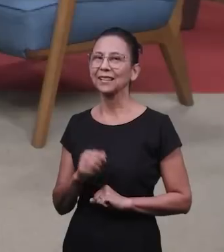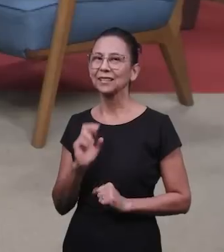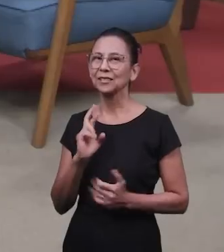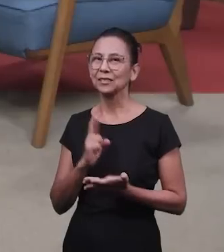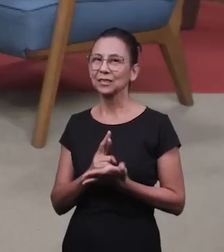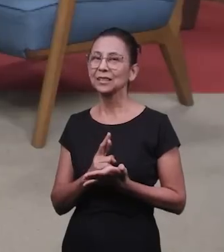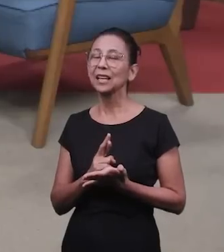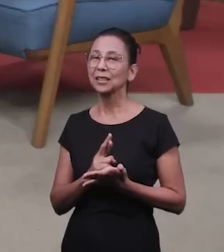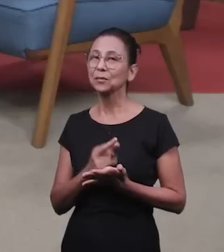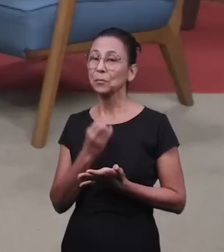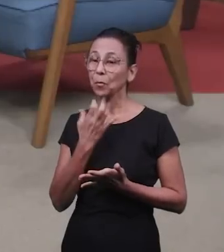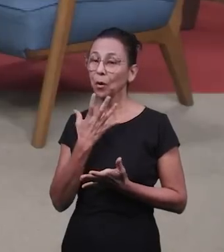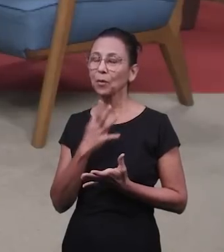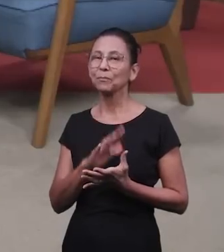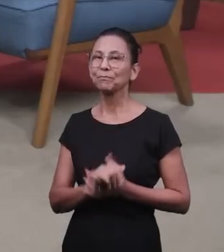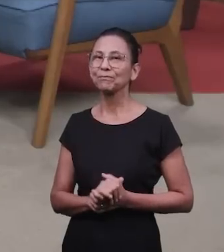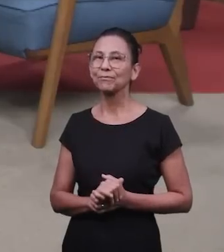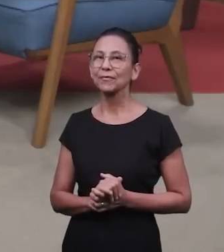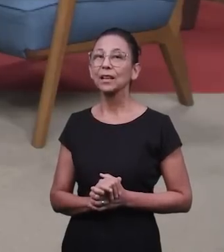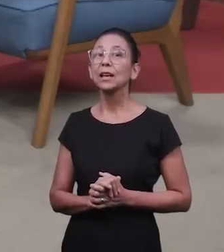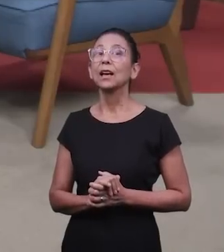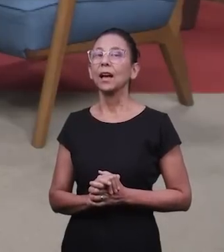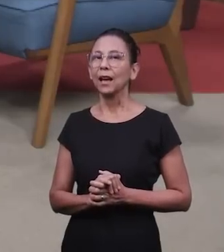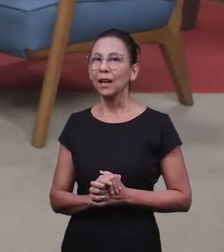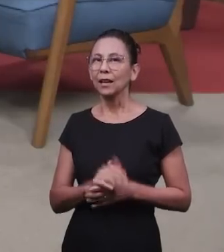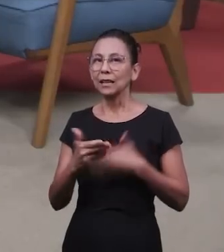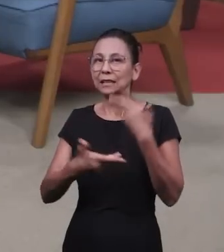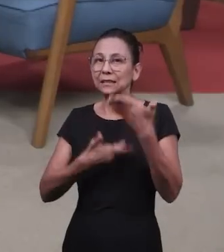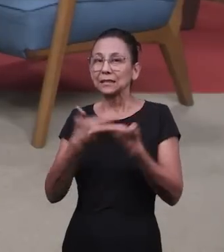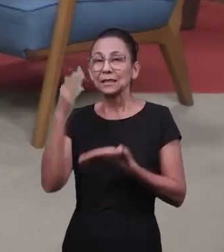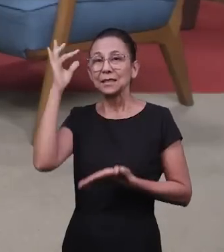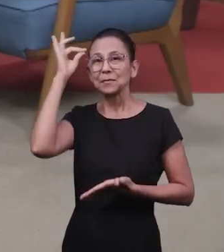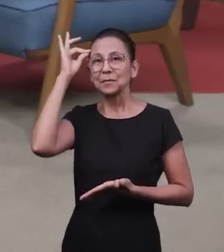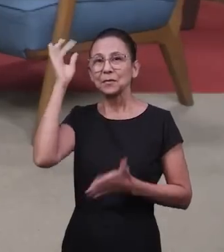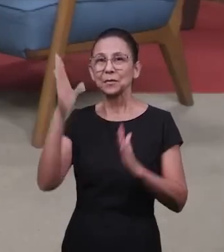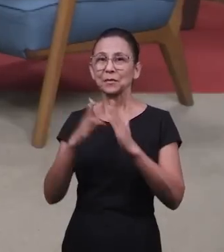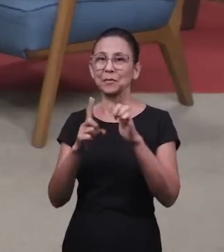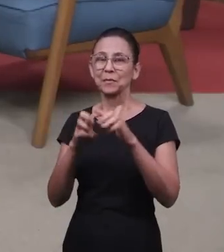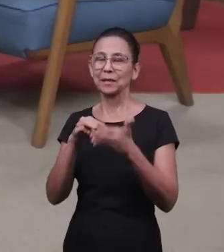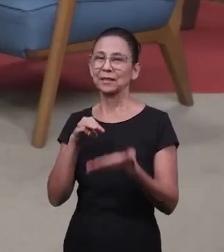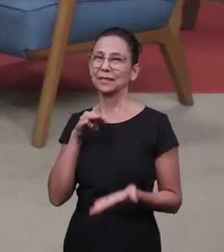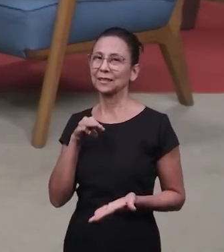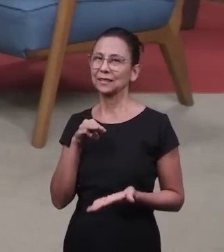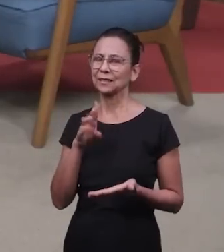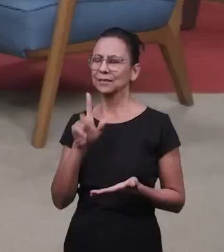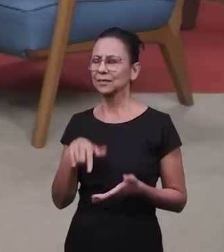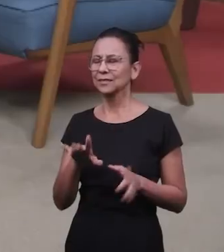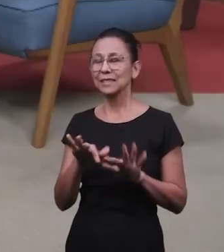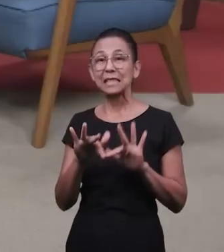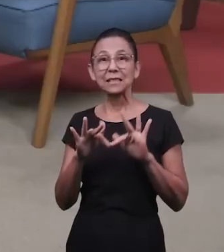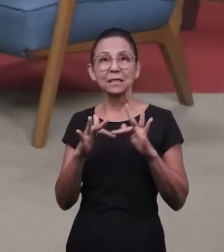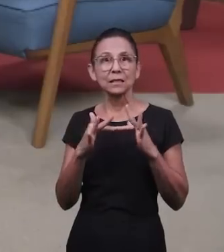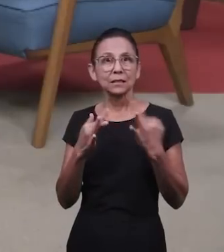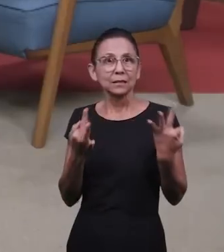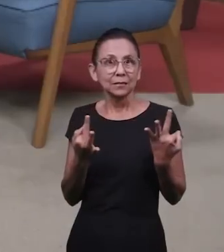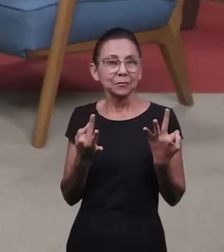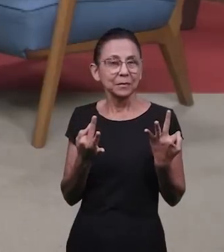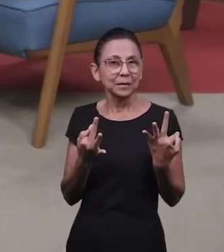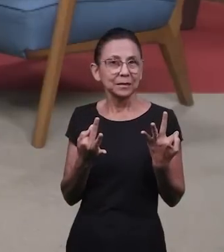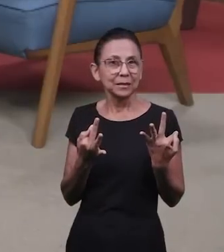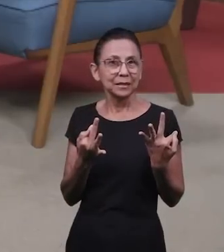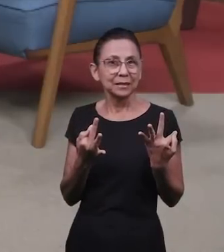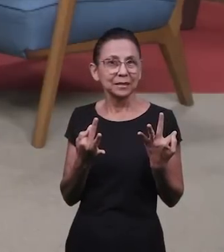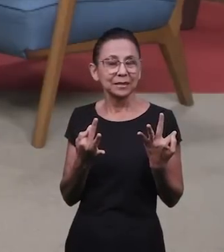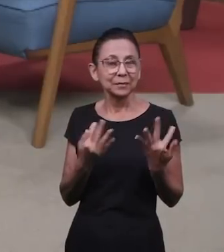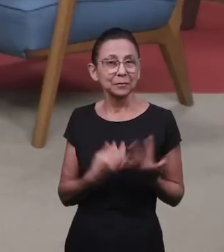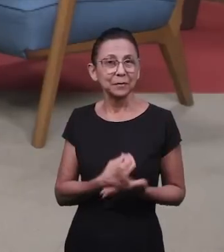sua vida. Sabe qual é? O projeto de assistência espiritual da Igreja Cristã Maranata. Veja como é simples você participar.